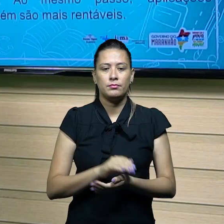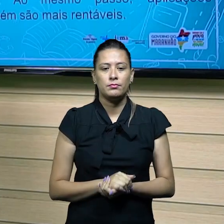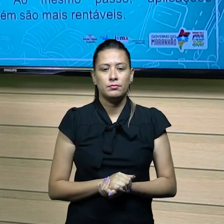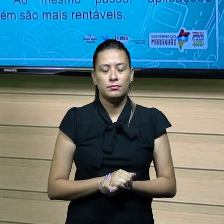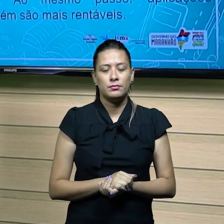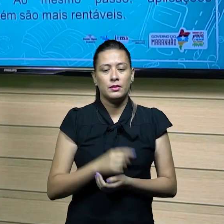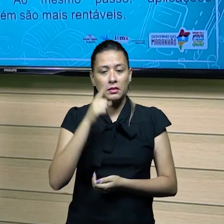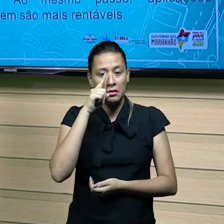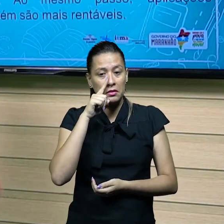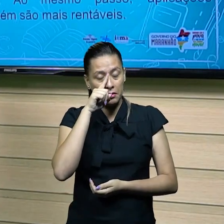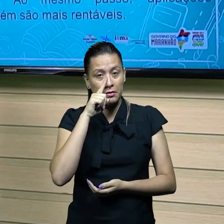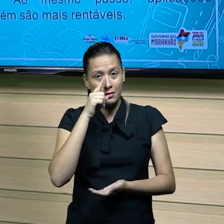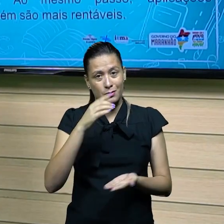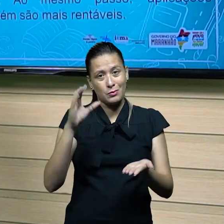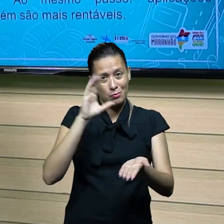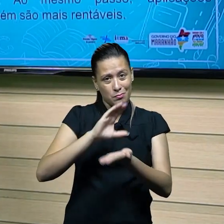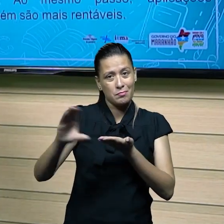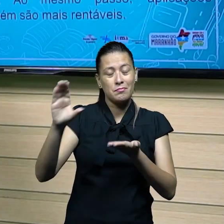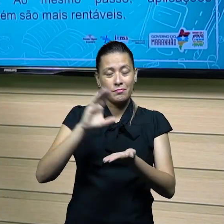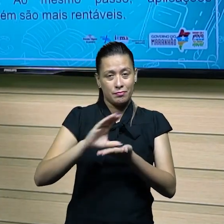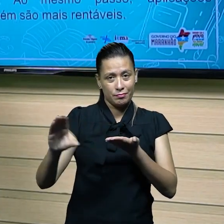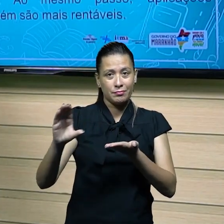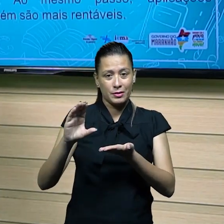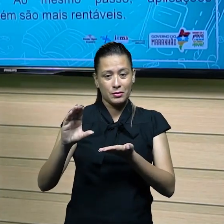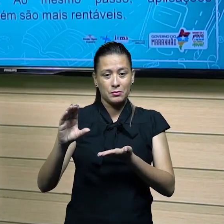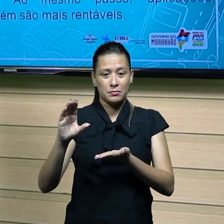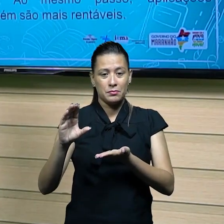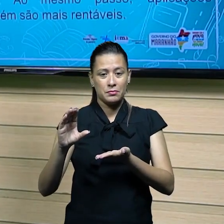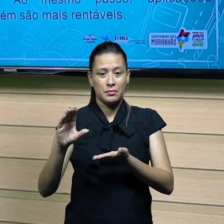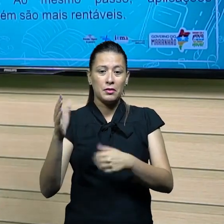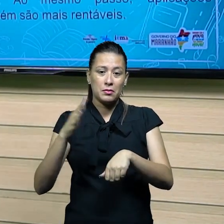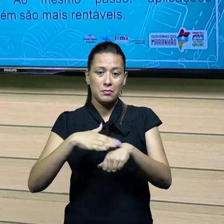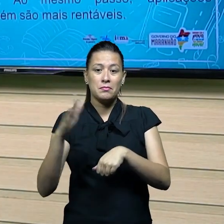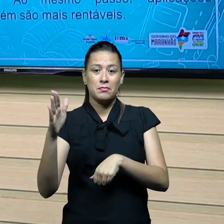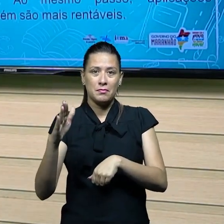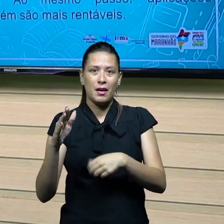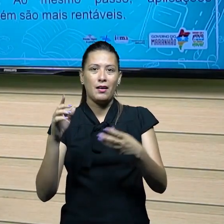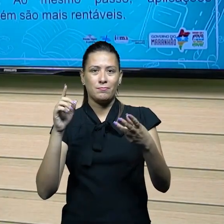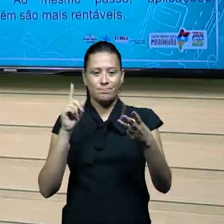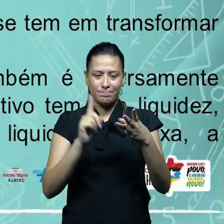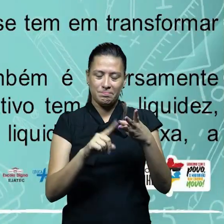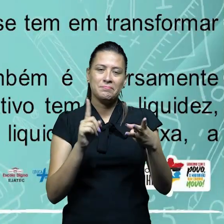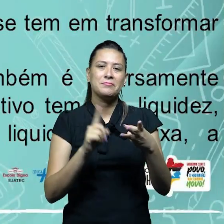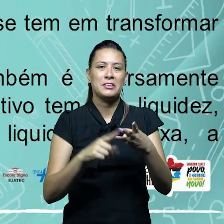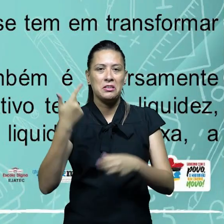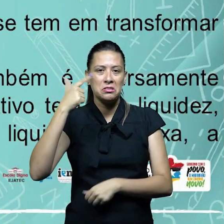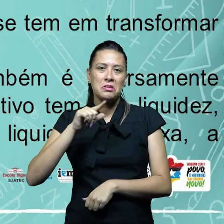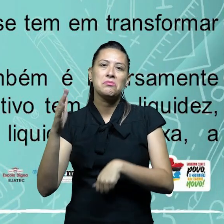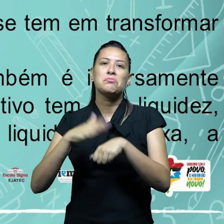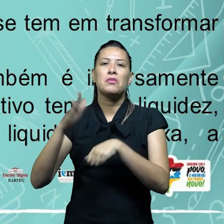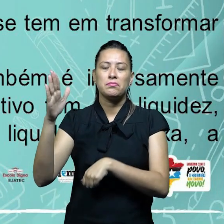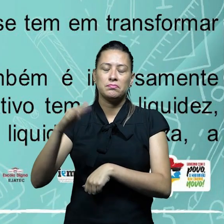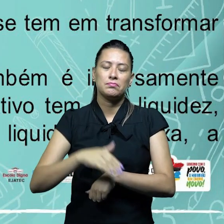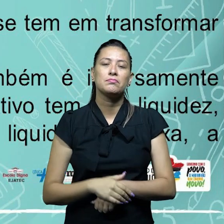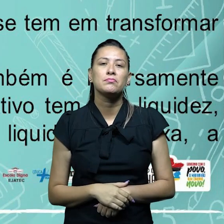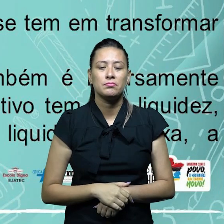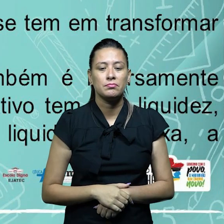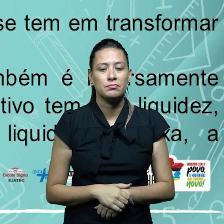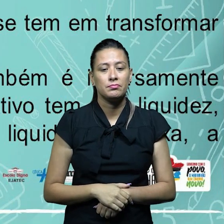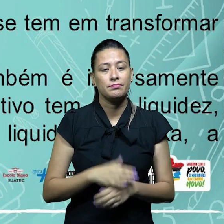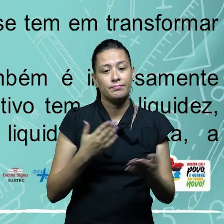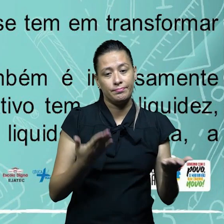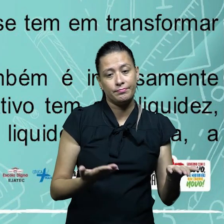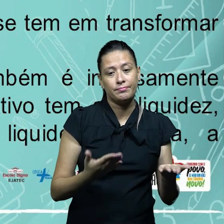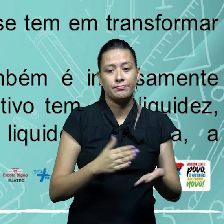dele. Quando eu corro menos risco, eu tenho menor rentabilidade, certo? Assim começamos